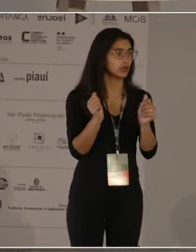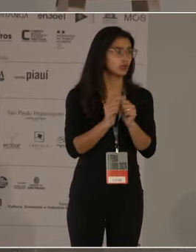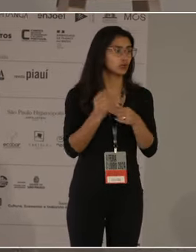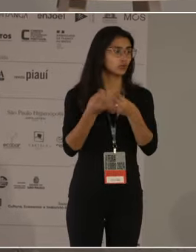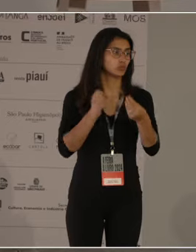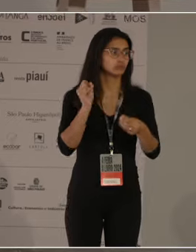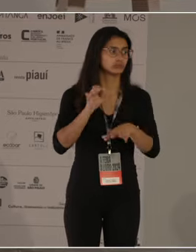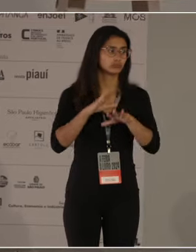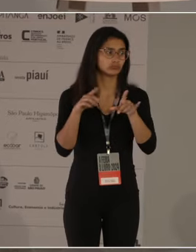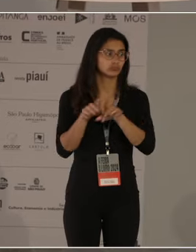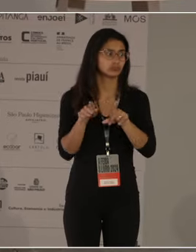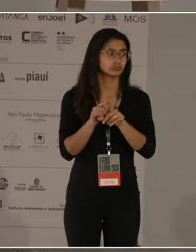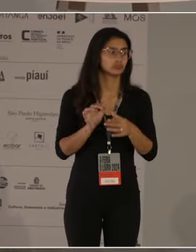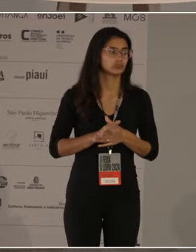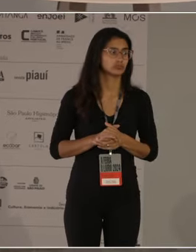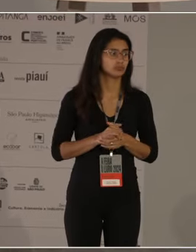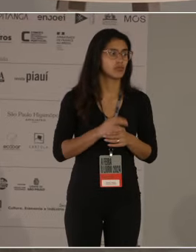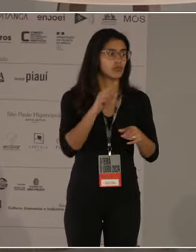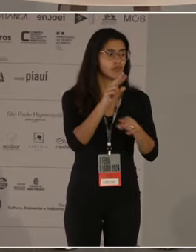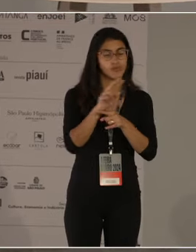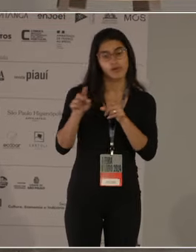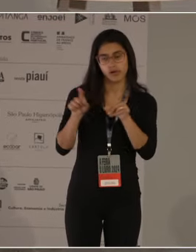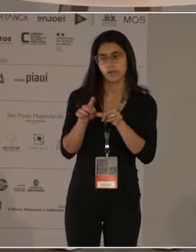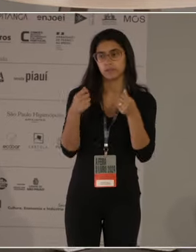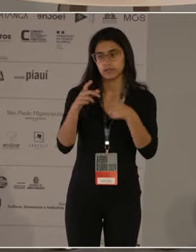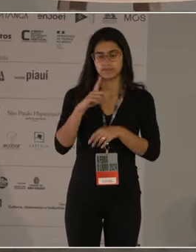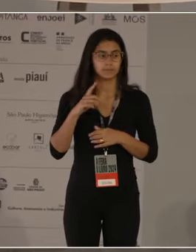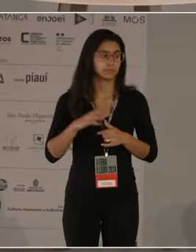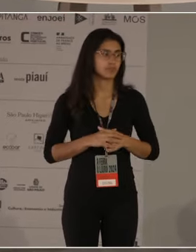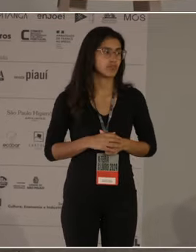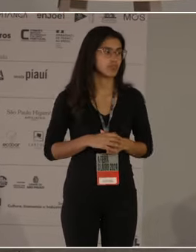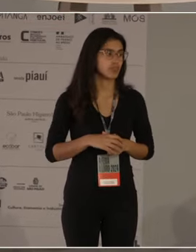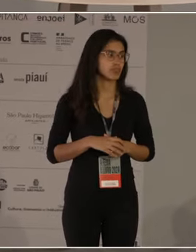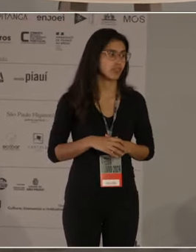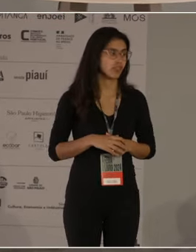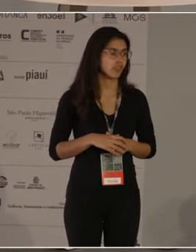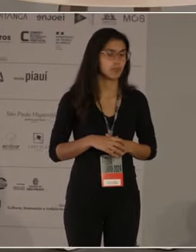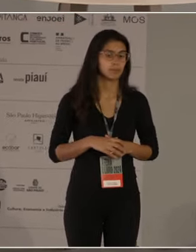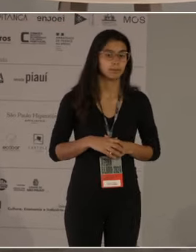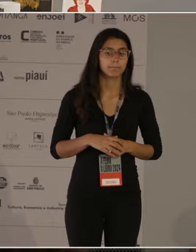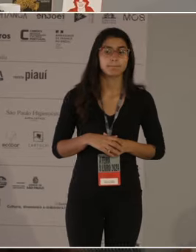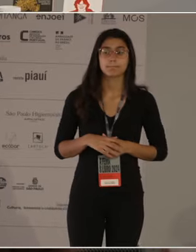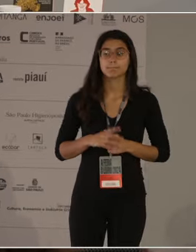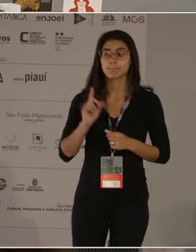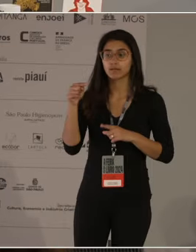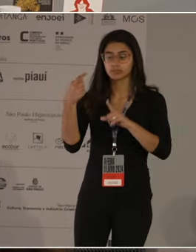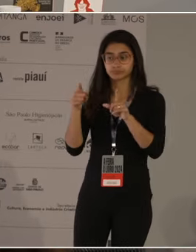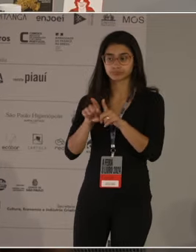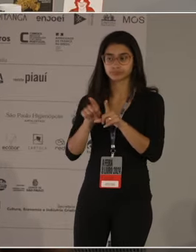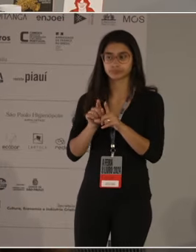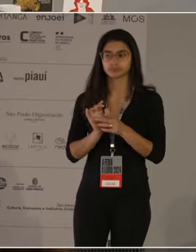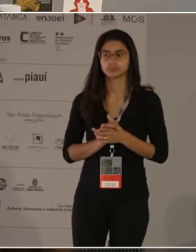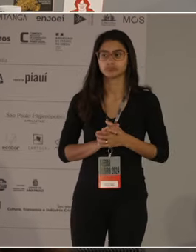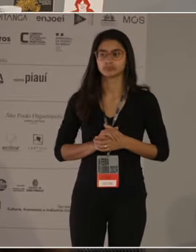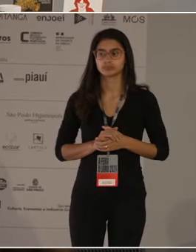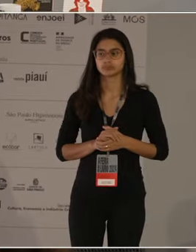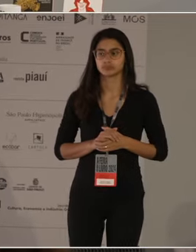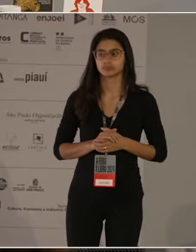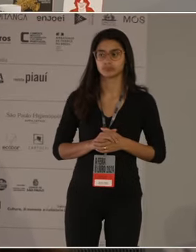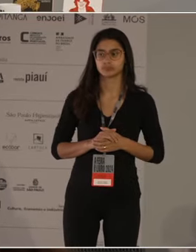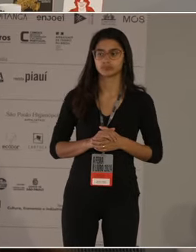fossem, né? Assim, eu acho que esse é um cuidado que eu tentei ter no livro. Legal, obrigado. A gente vai voltar para isso daqui a pouquinho também, mas